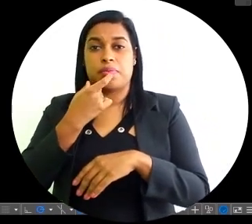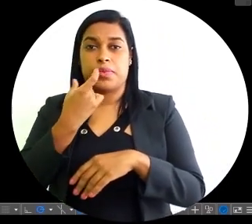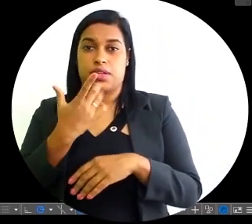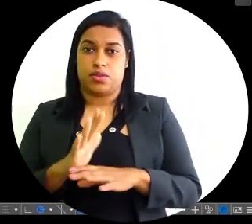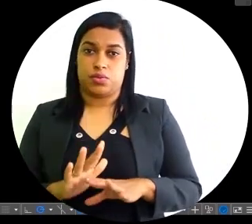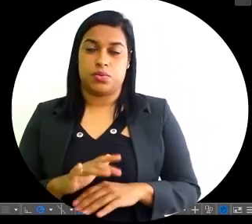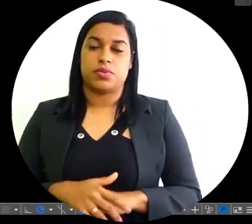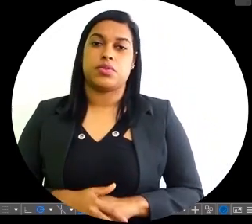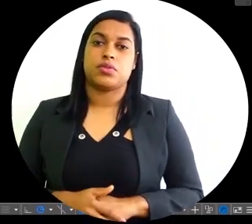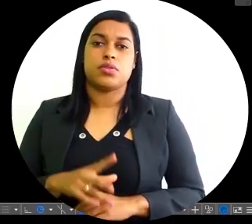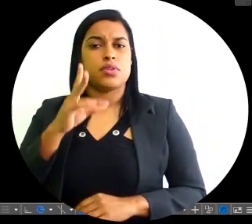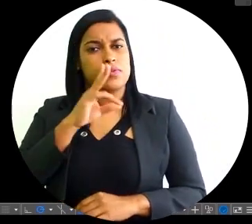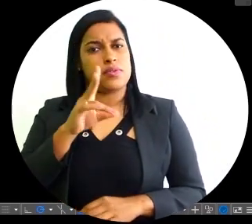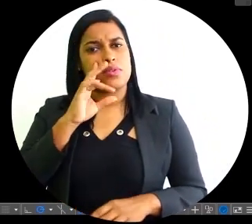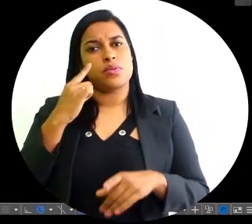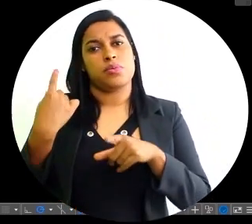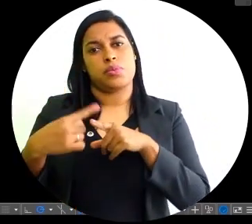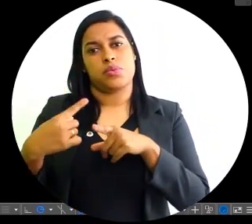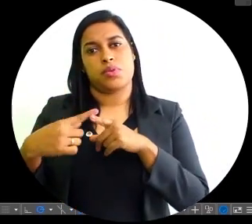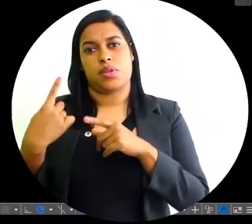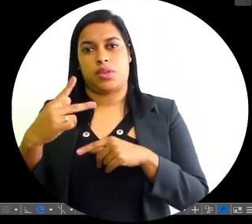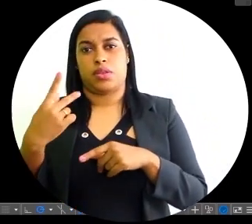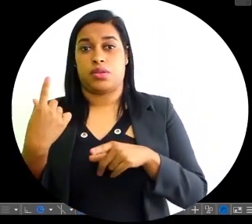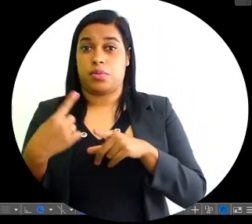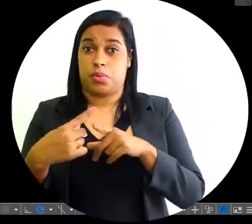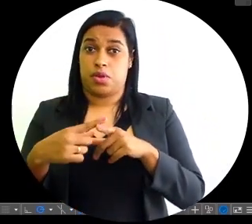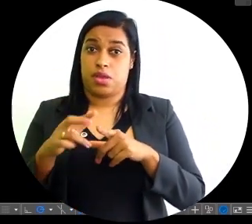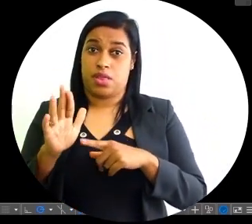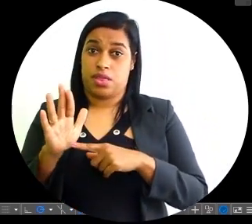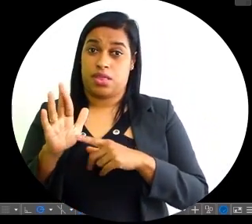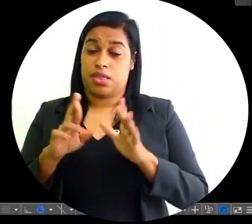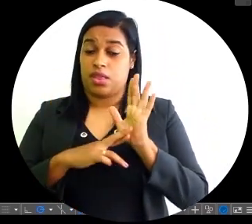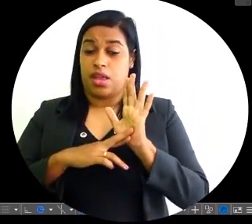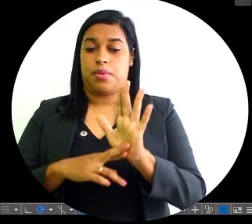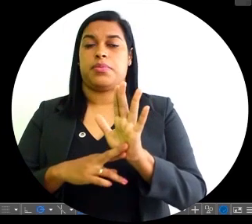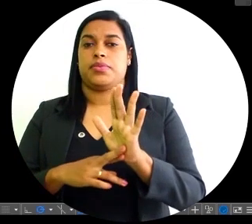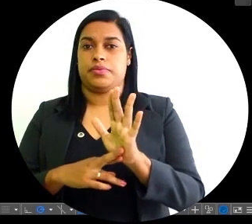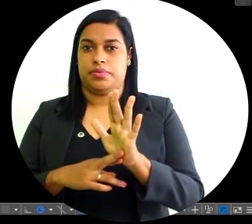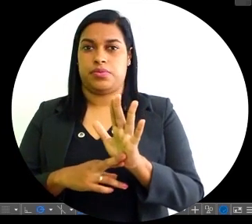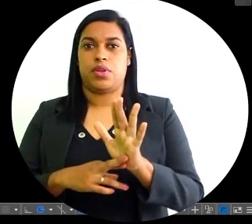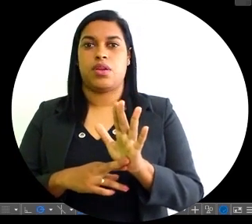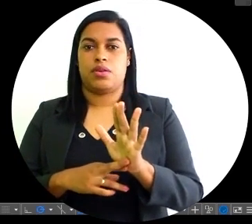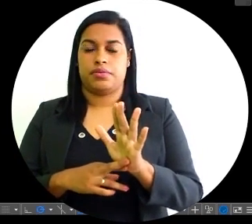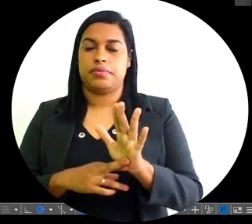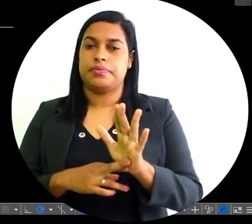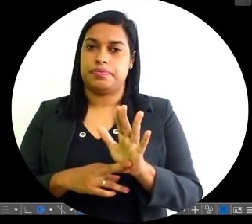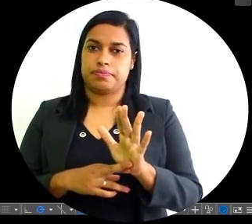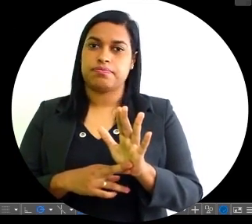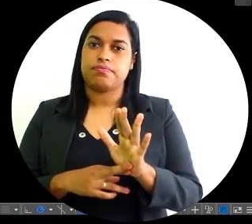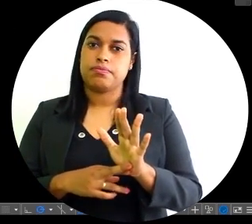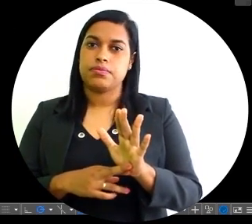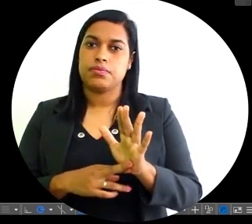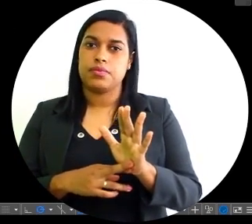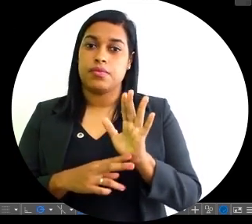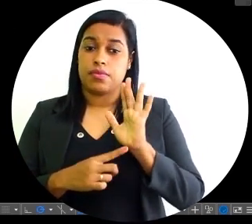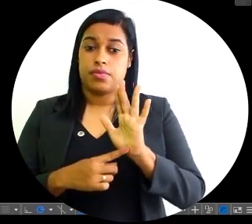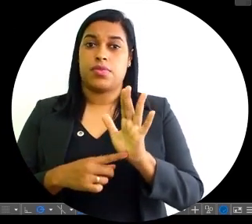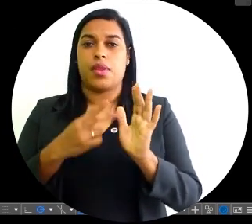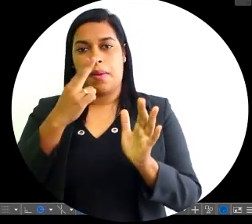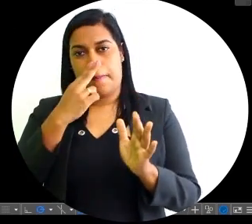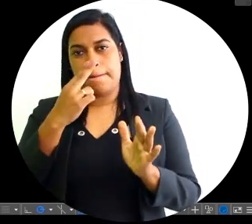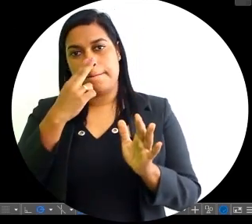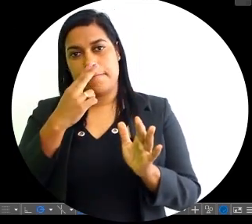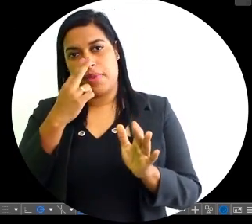depois nós veremos o porquê disso. Porque na representação tradicional, quando a gente representa esse mesmo ambiente